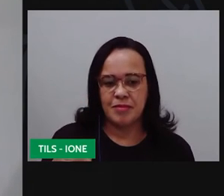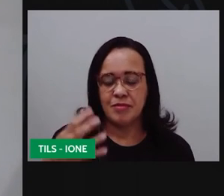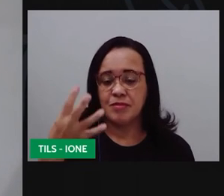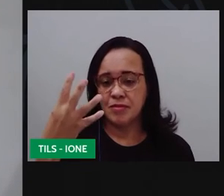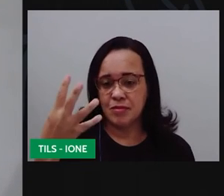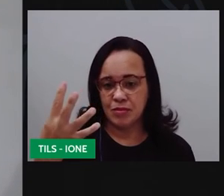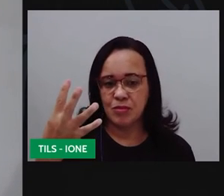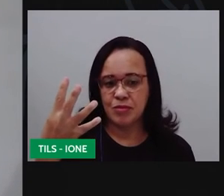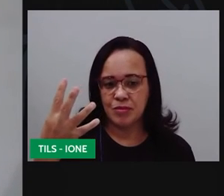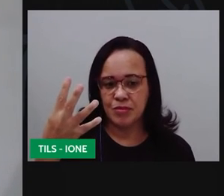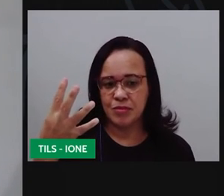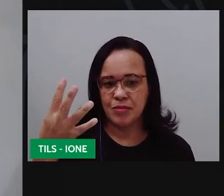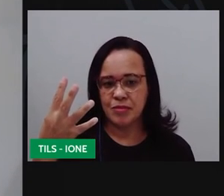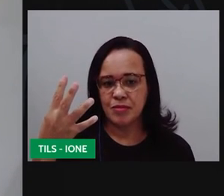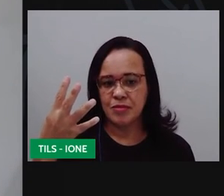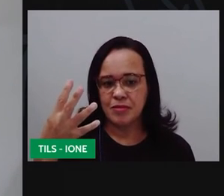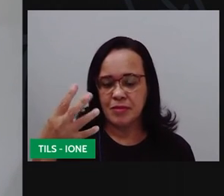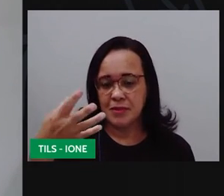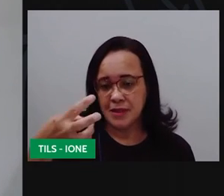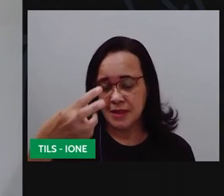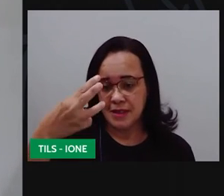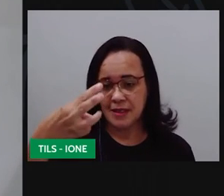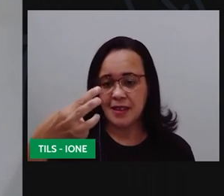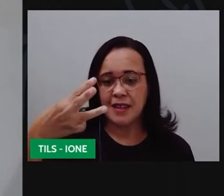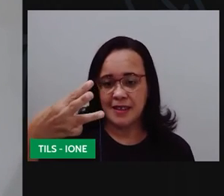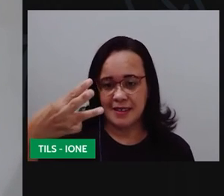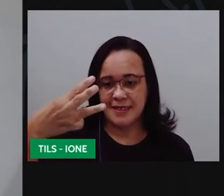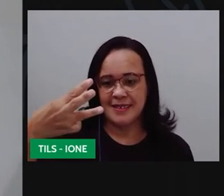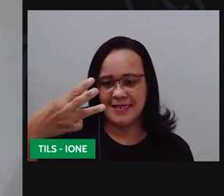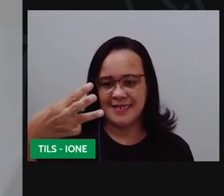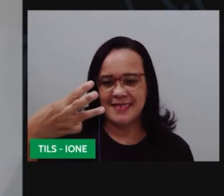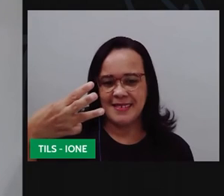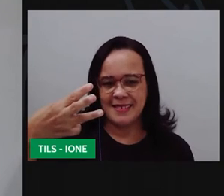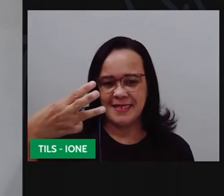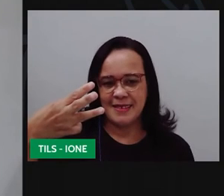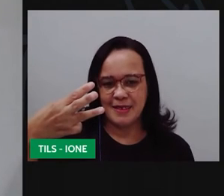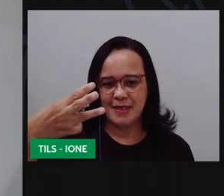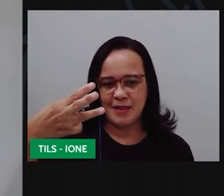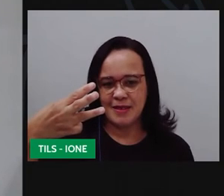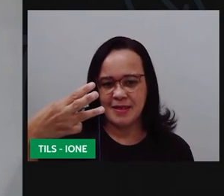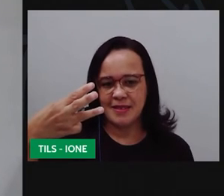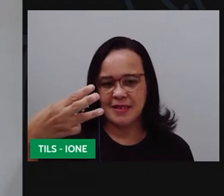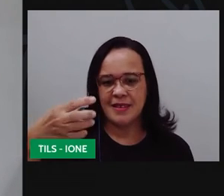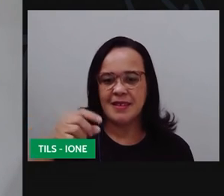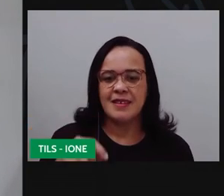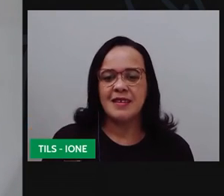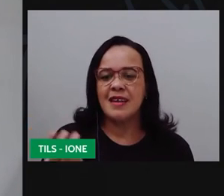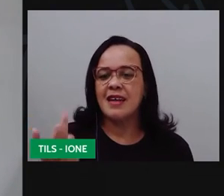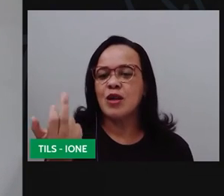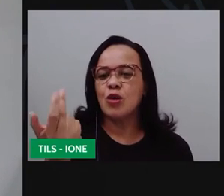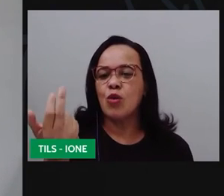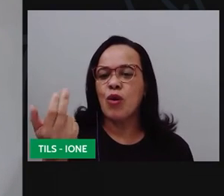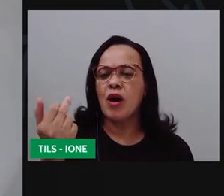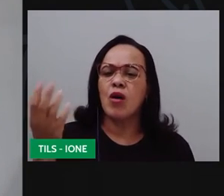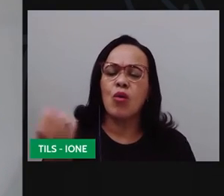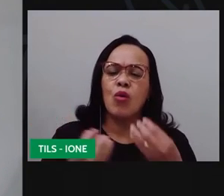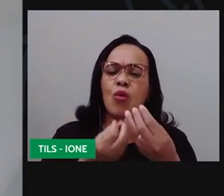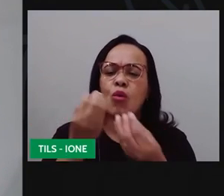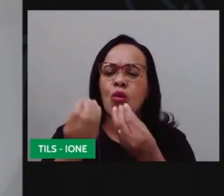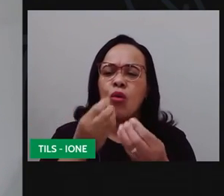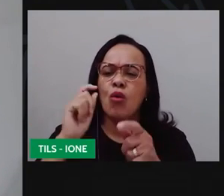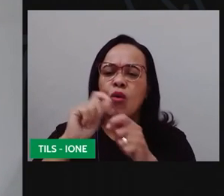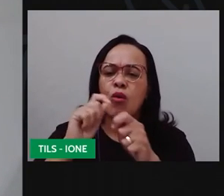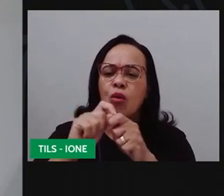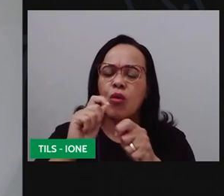quatro e aqui eu tenho quantas três né eu vou ó ver como é que eu posso